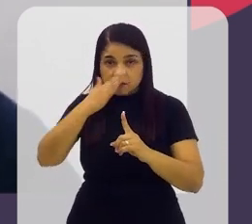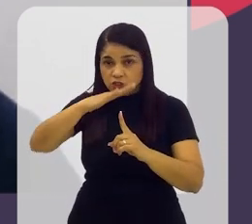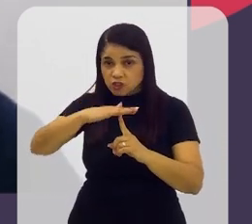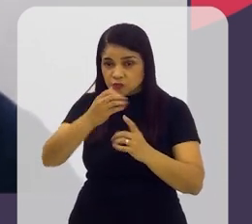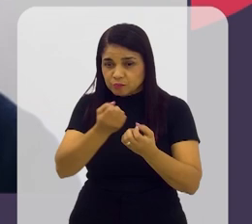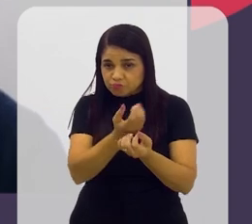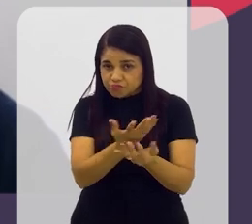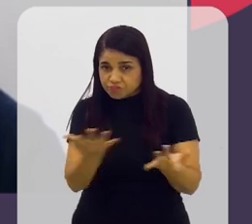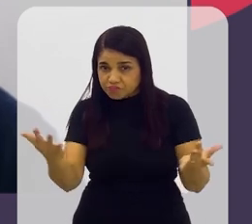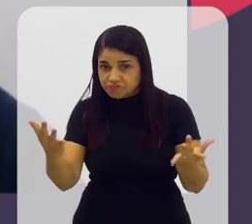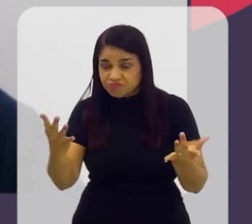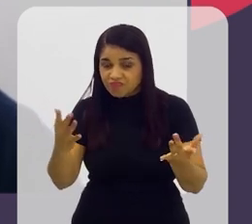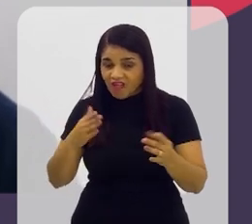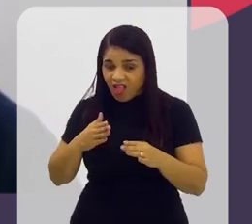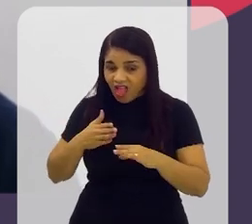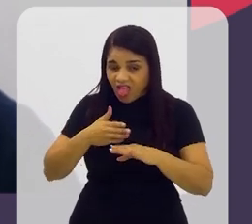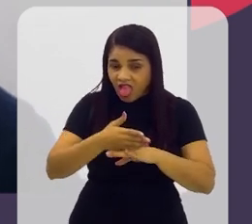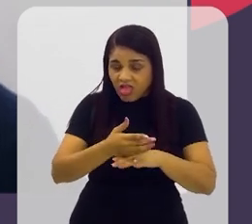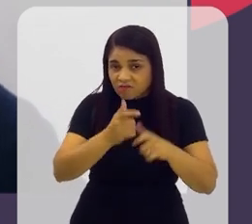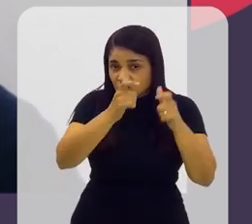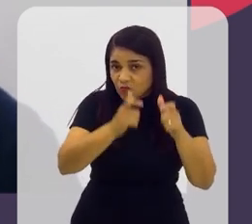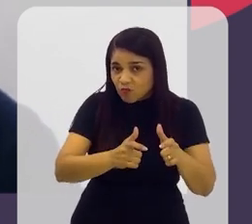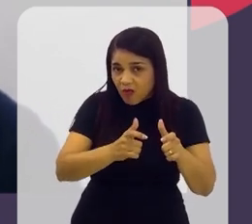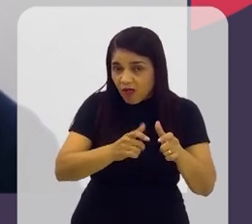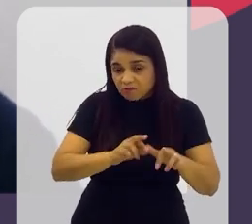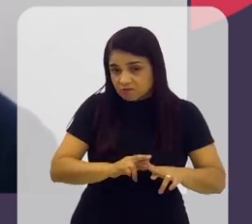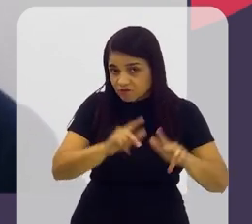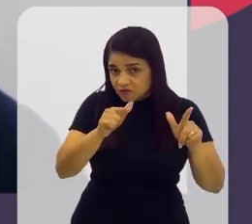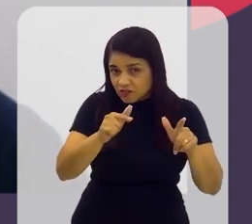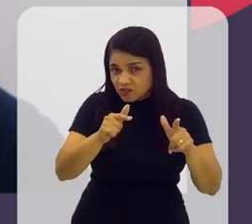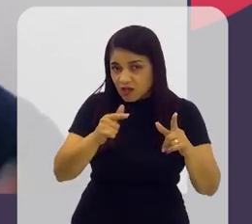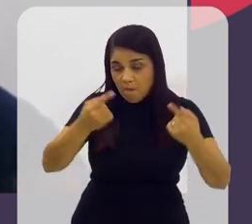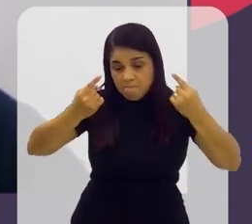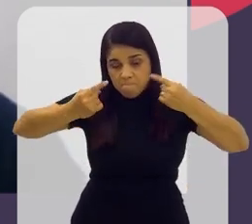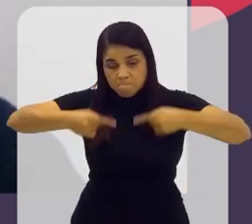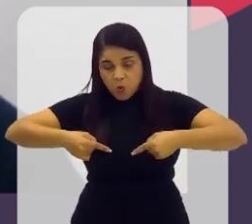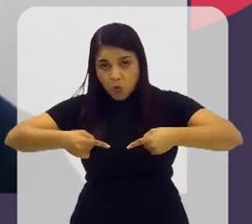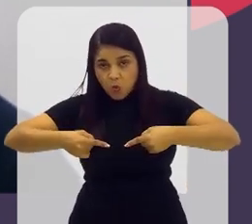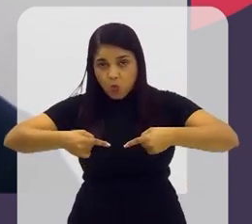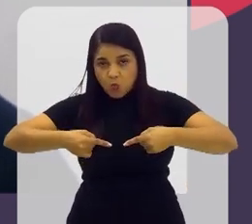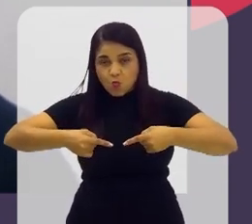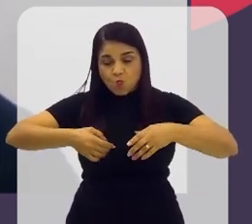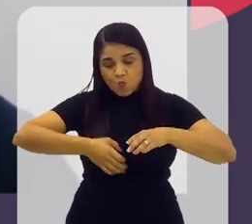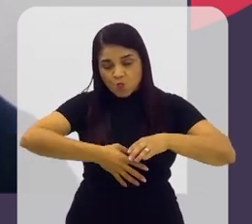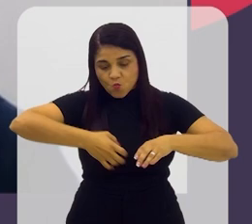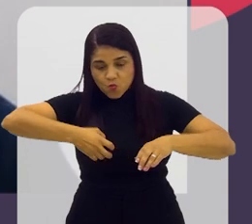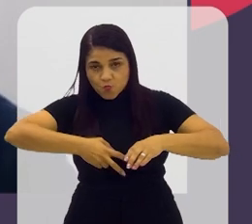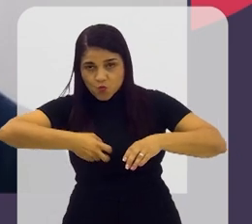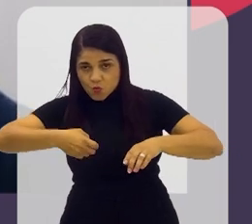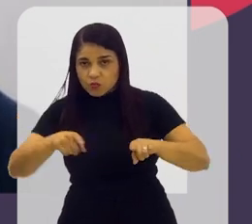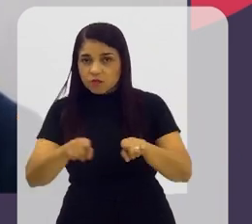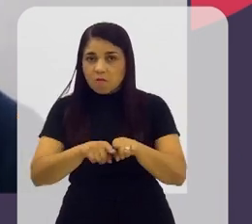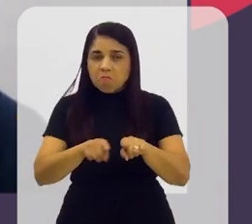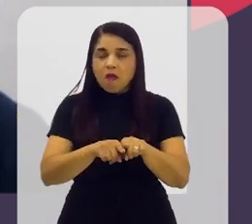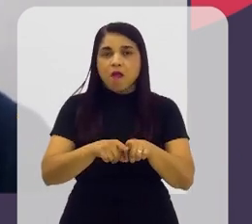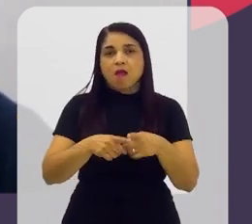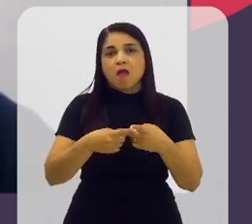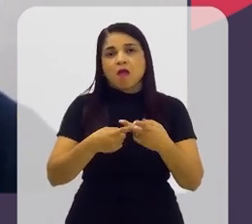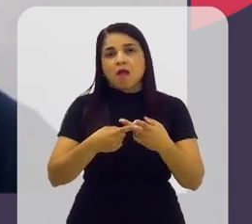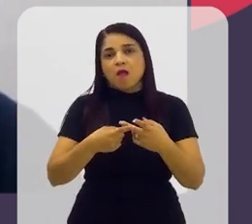no ambiente, possivelmente ela vai estar competindo, né? Seja por recursos, seja competindo